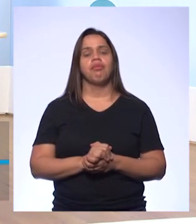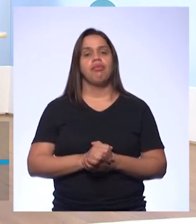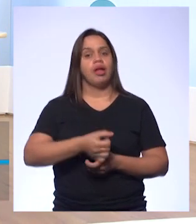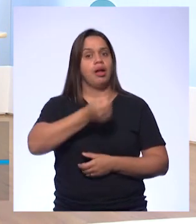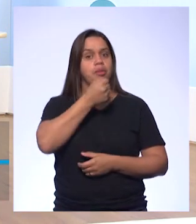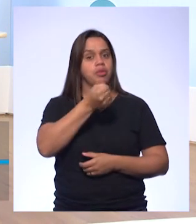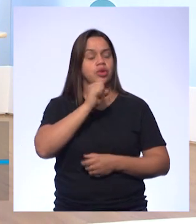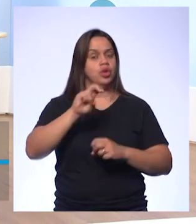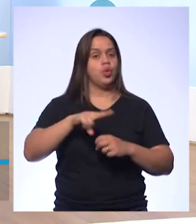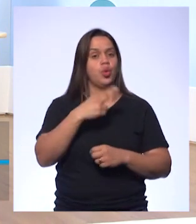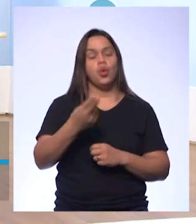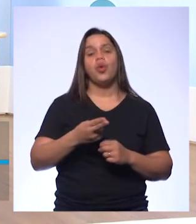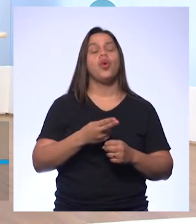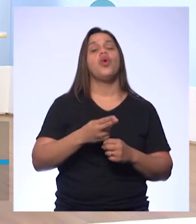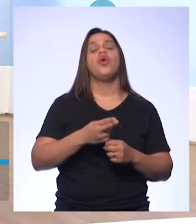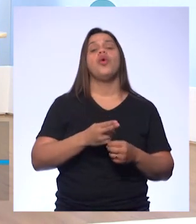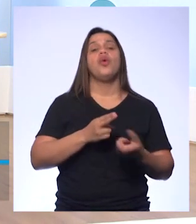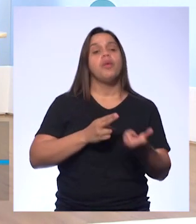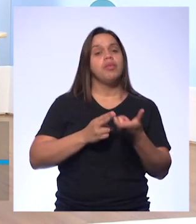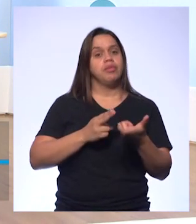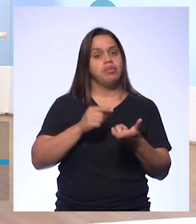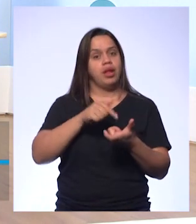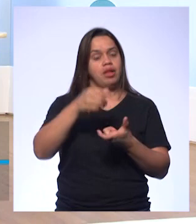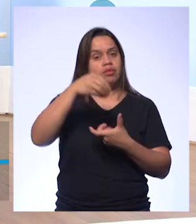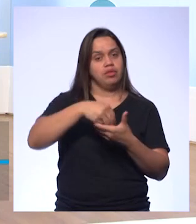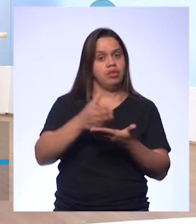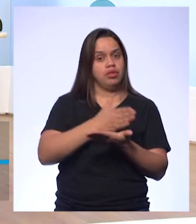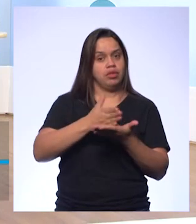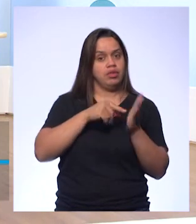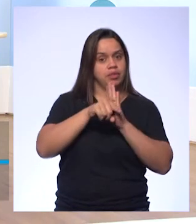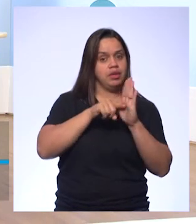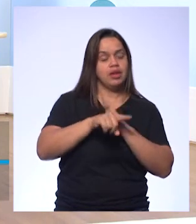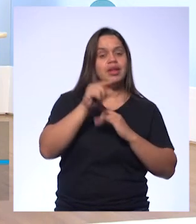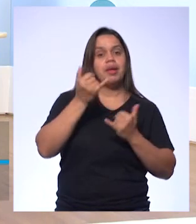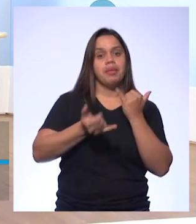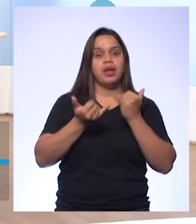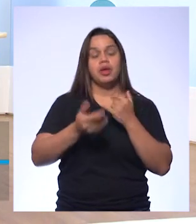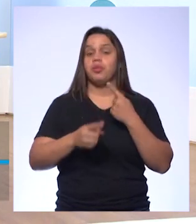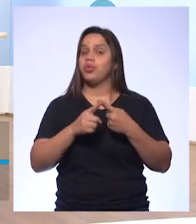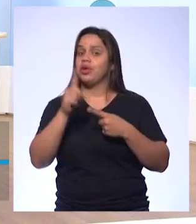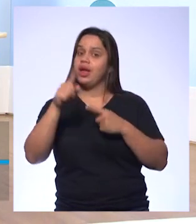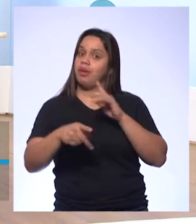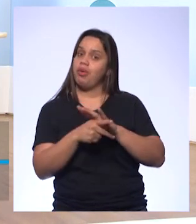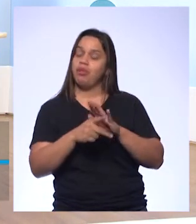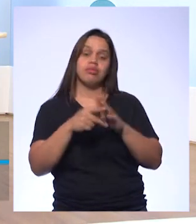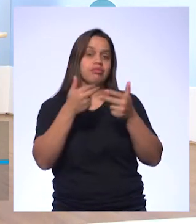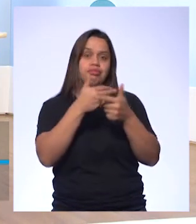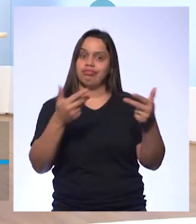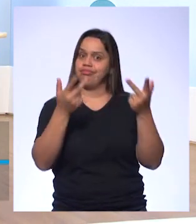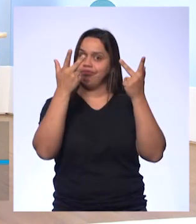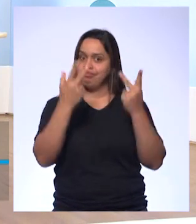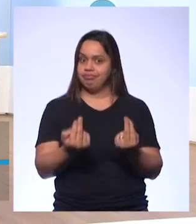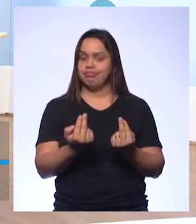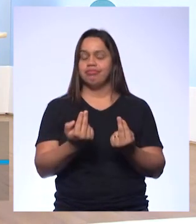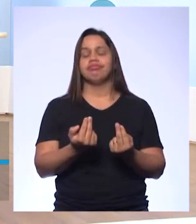reportagem, o verbete de enciclopédia, como foi apresentado, é muito parecido, né? Eles fazem parte do mesmo tipo, muitas vezes, não é? Eu acho, Dani, será